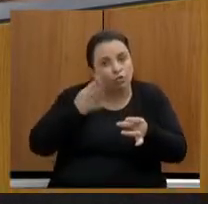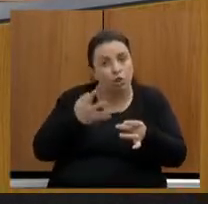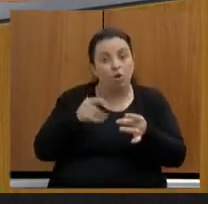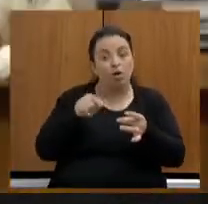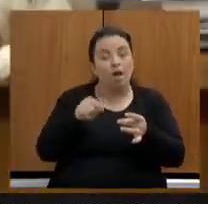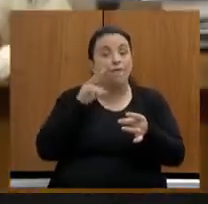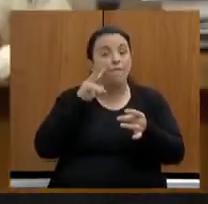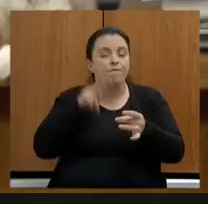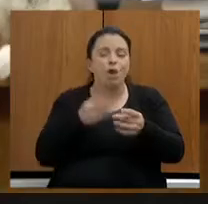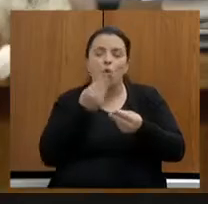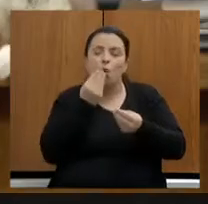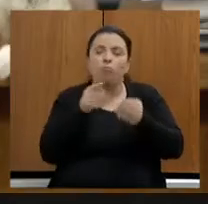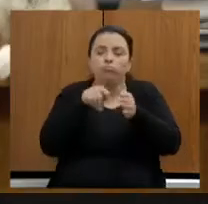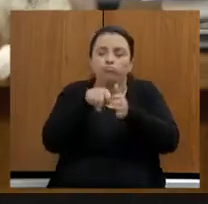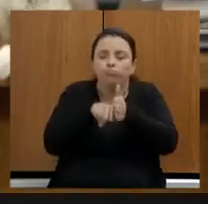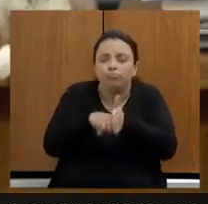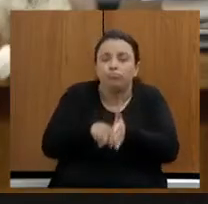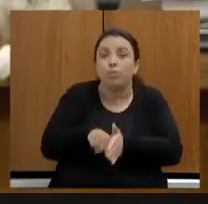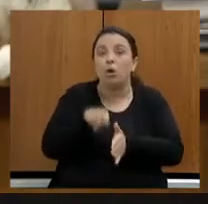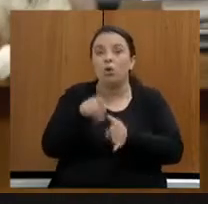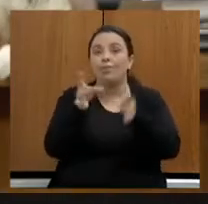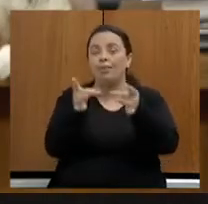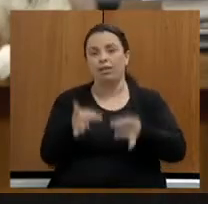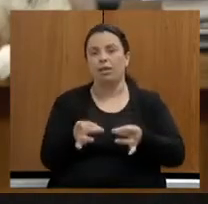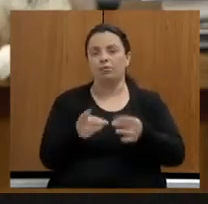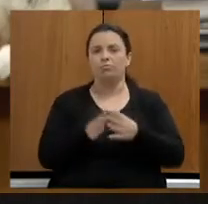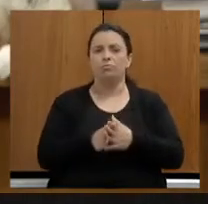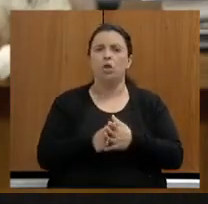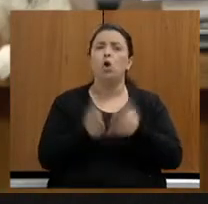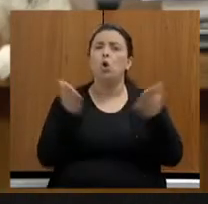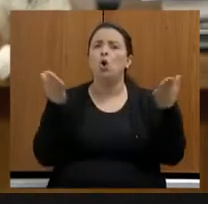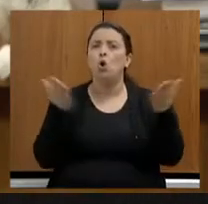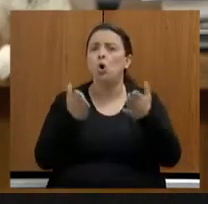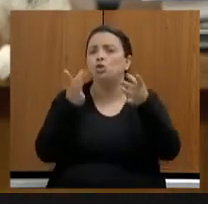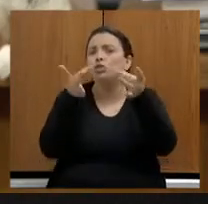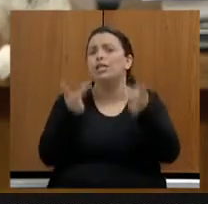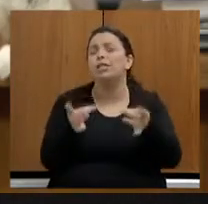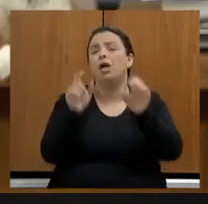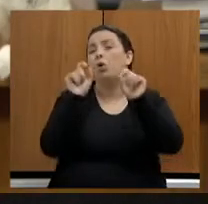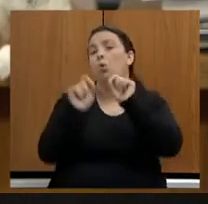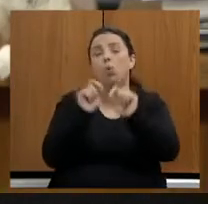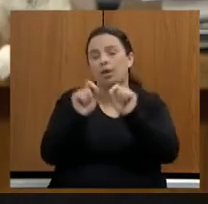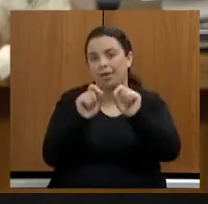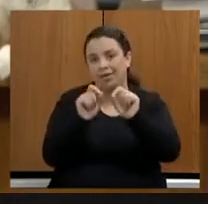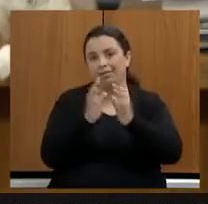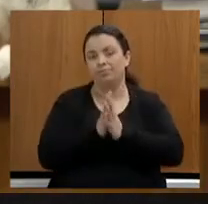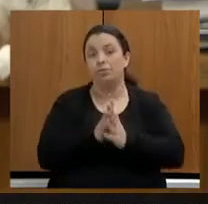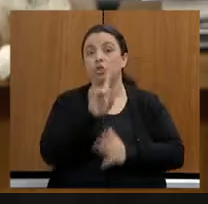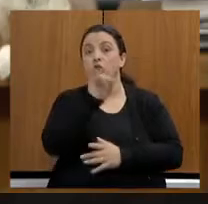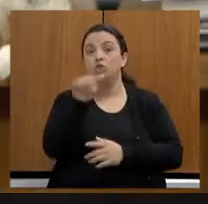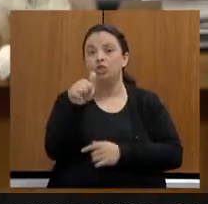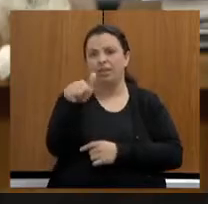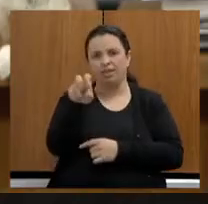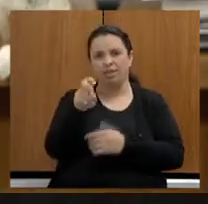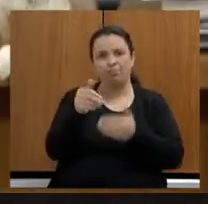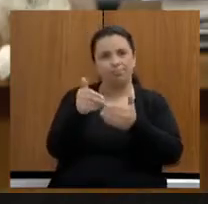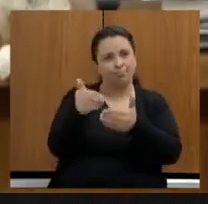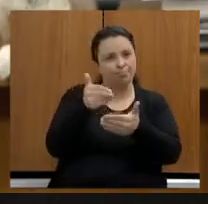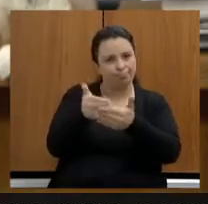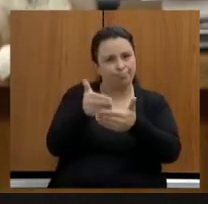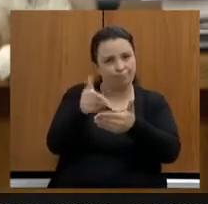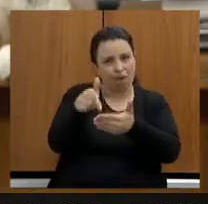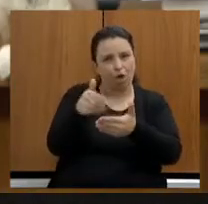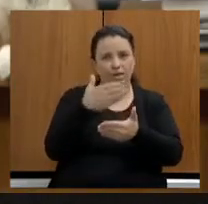detalhe né E qual o detalhe que a gente chama atenção agora no dia vai ser 15 o pagamento do 13º dia